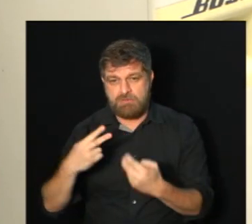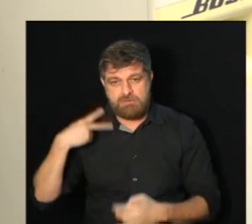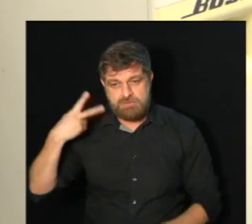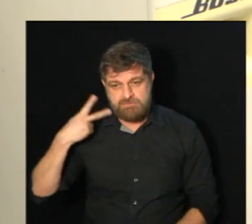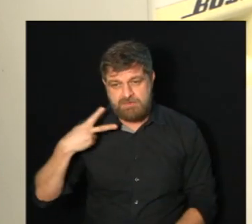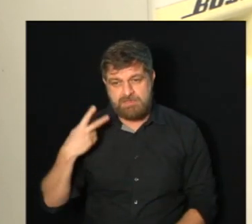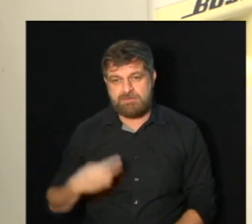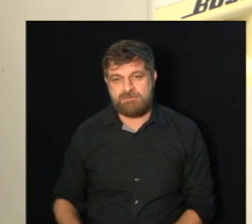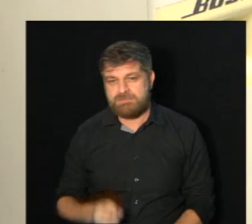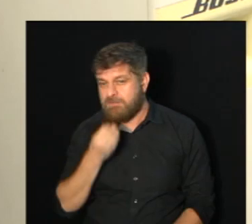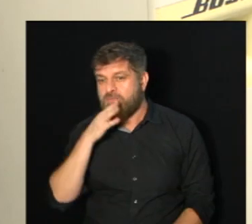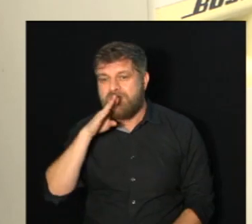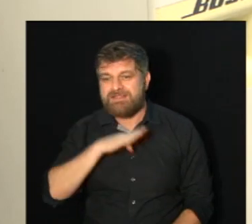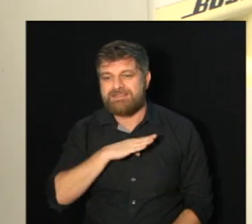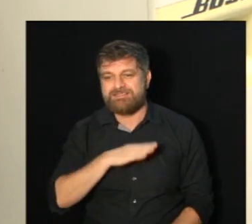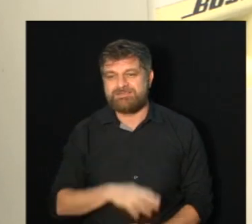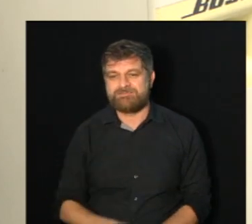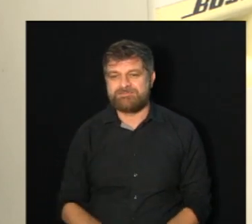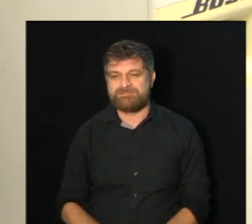segunda-feira. Boa tarde.